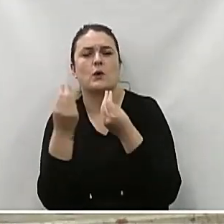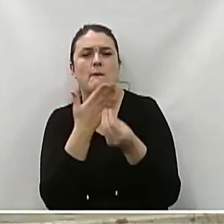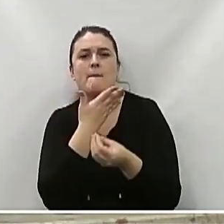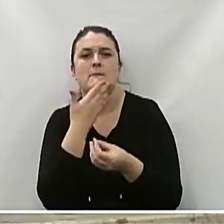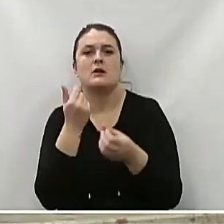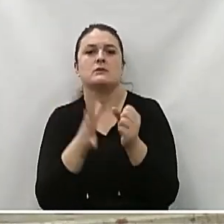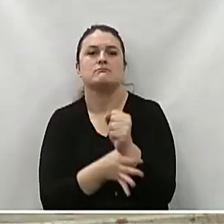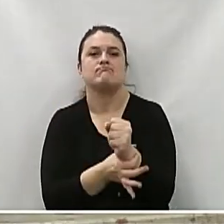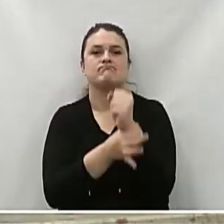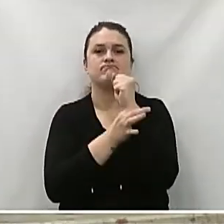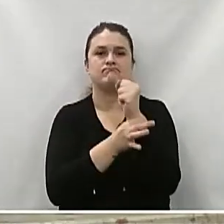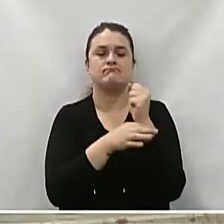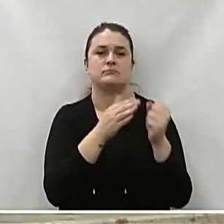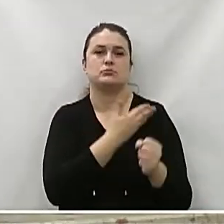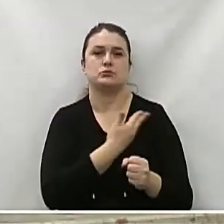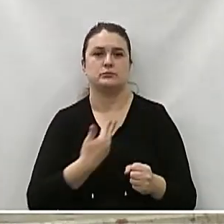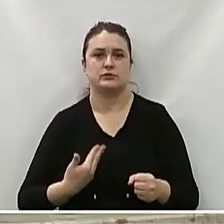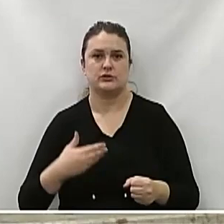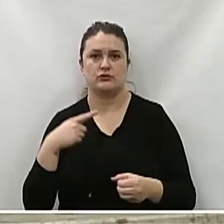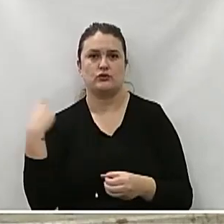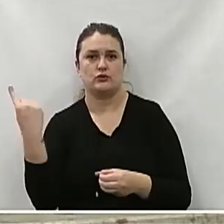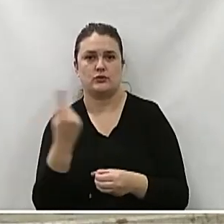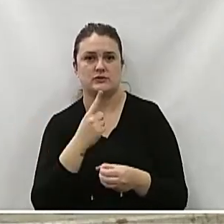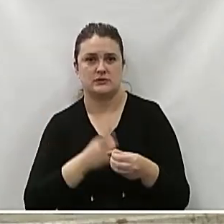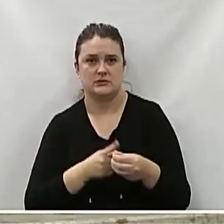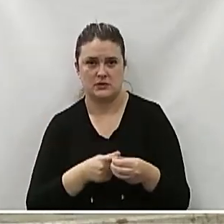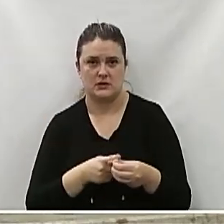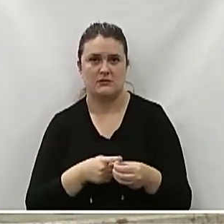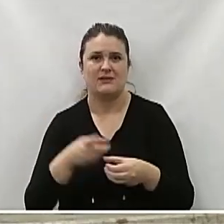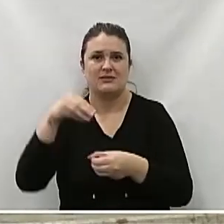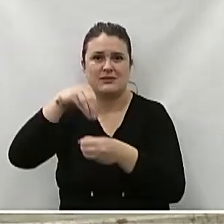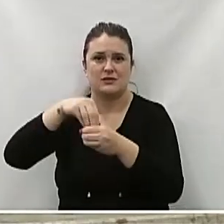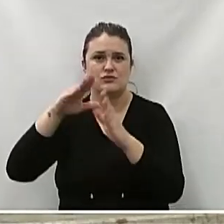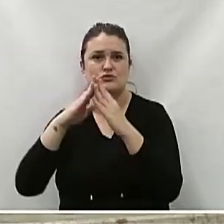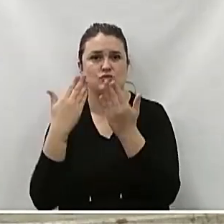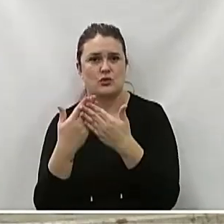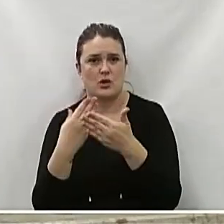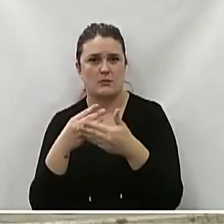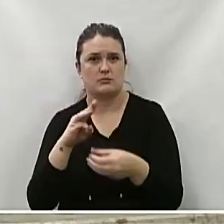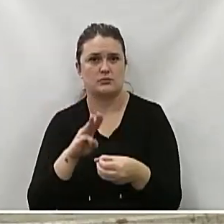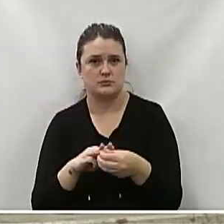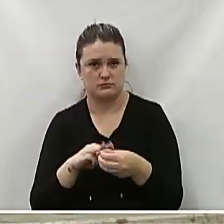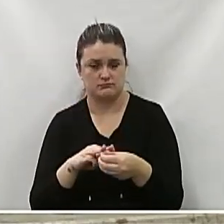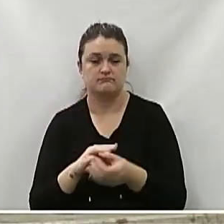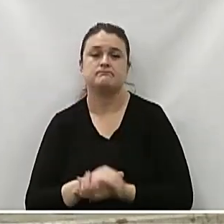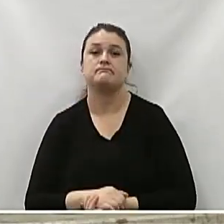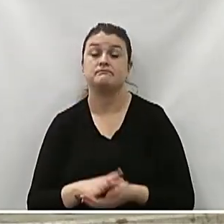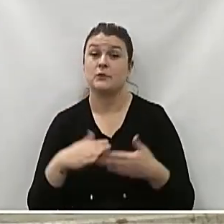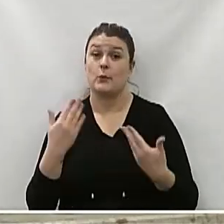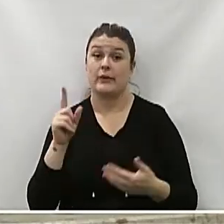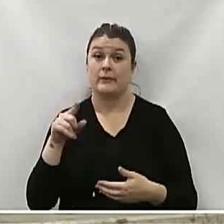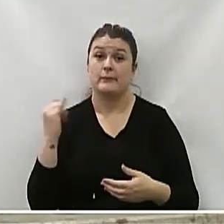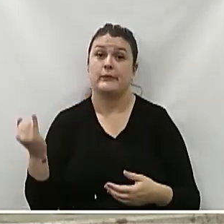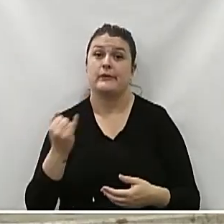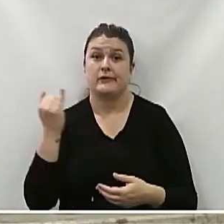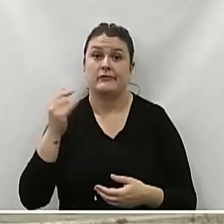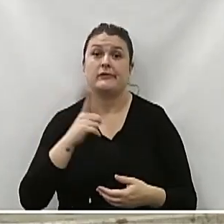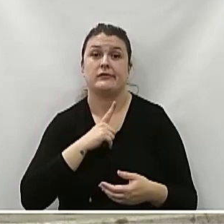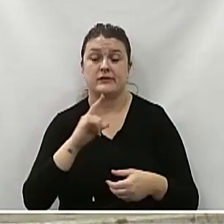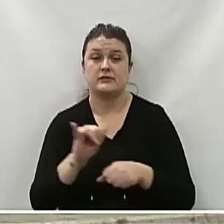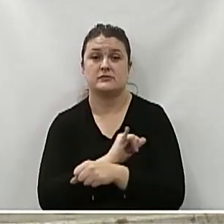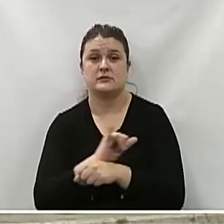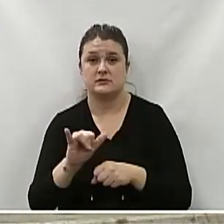Pública dos Municípios no nosso município nas escolas municipais é muito importante ter mais essa ferramenta